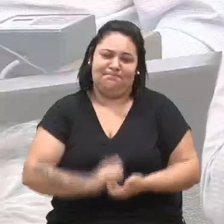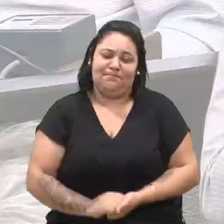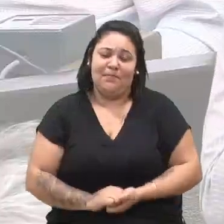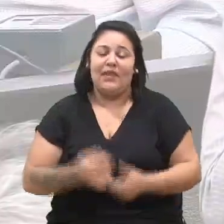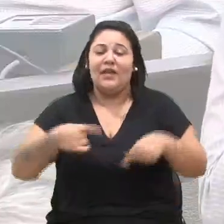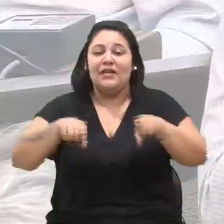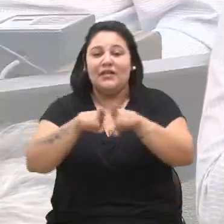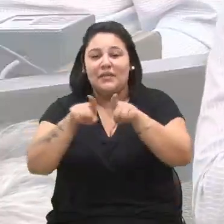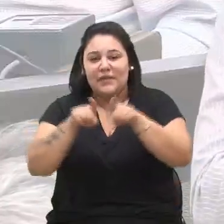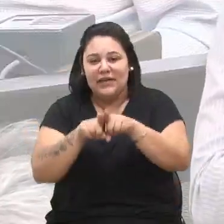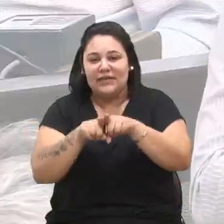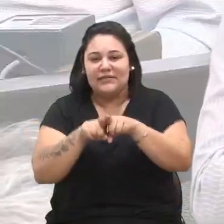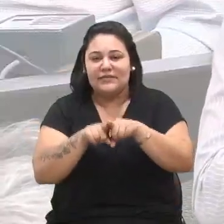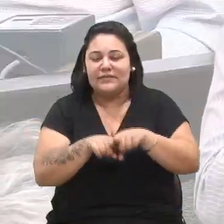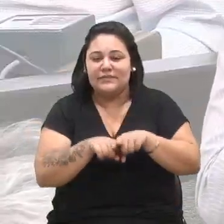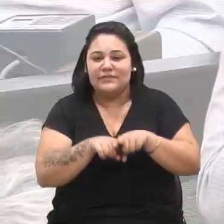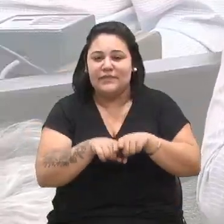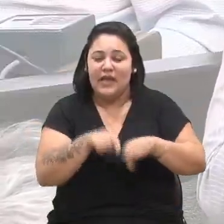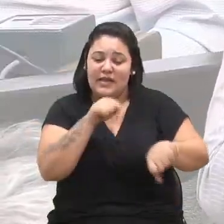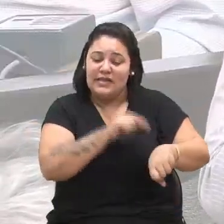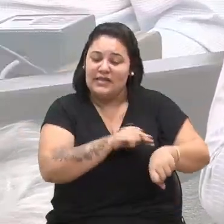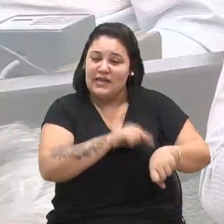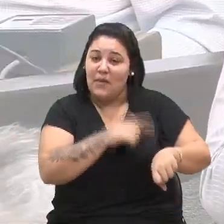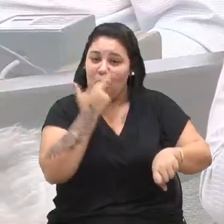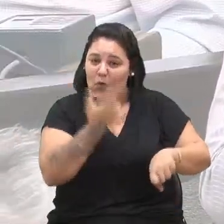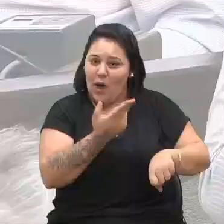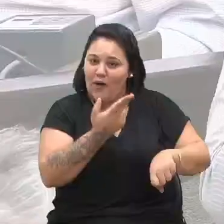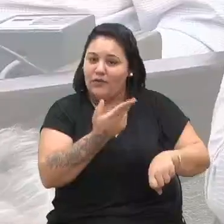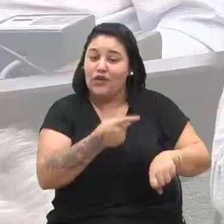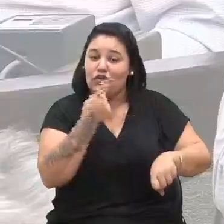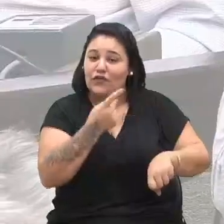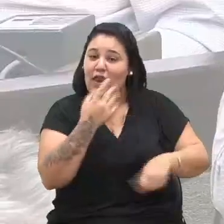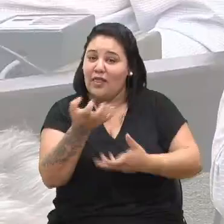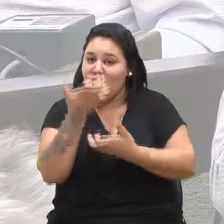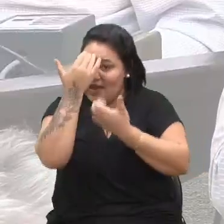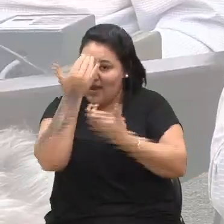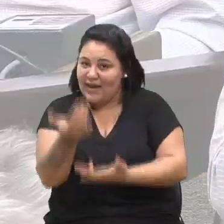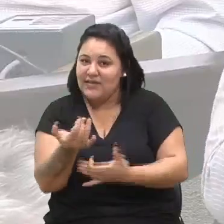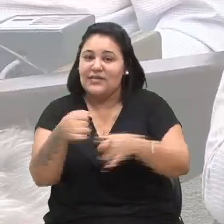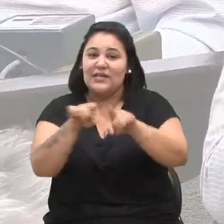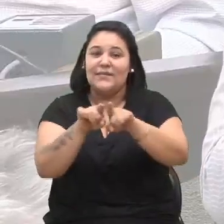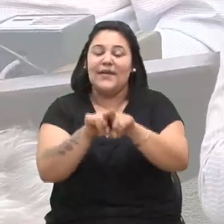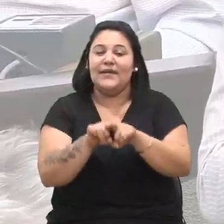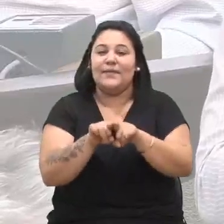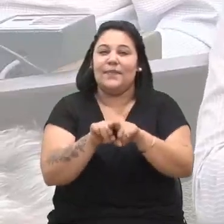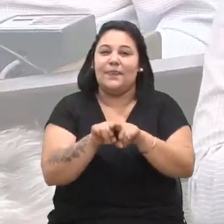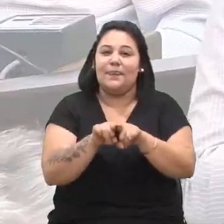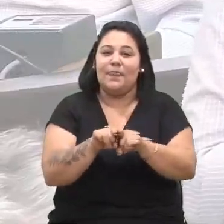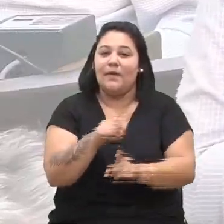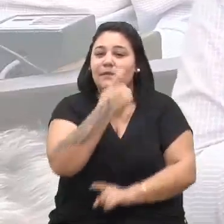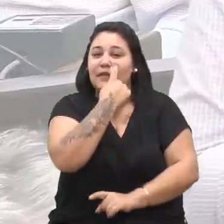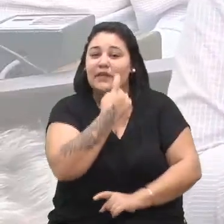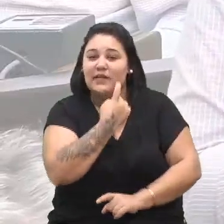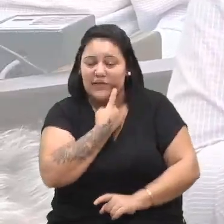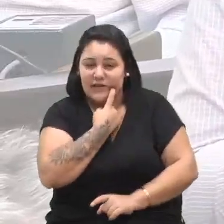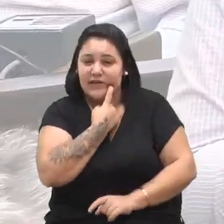mesmo tempo, eu tenho que aqui agradecer ao secretário Wagner